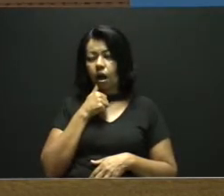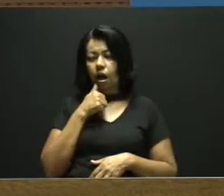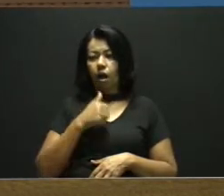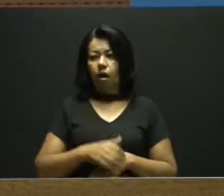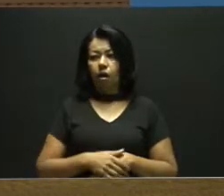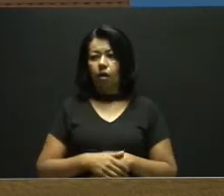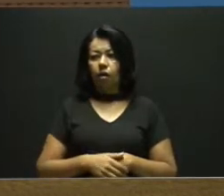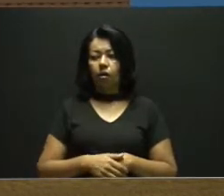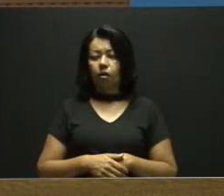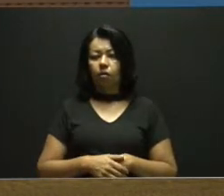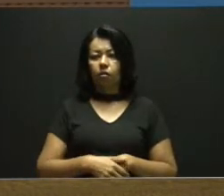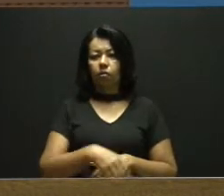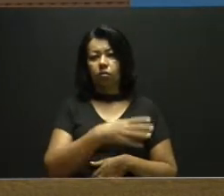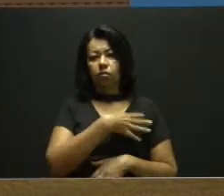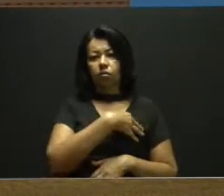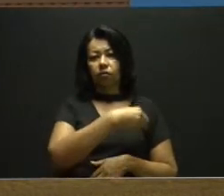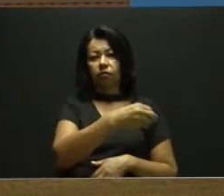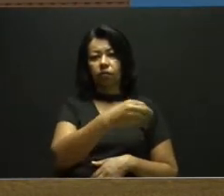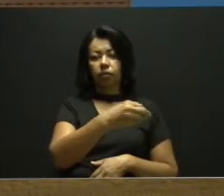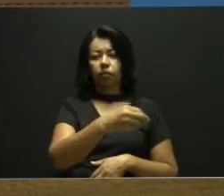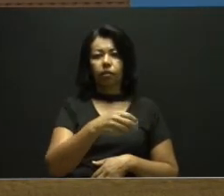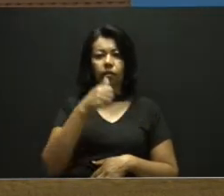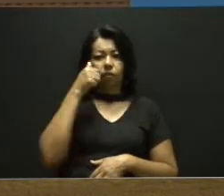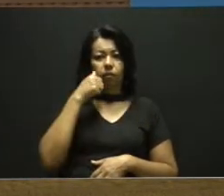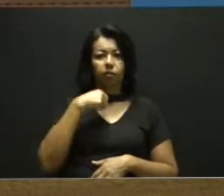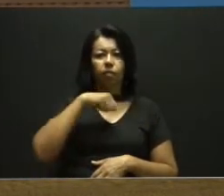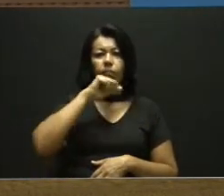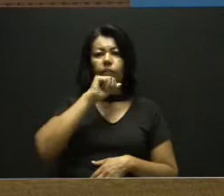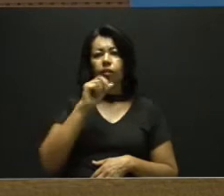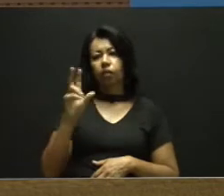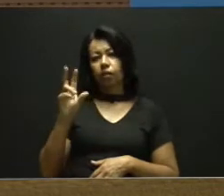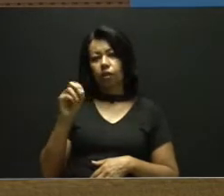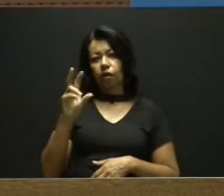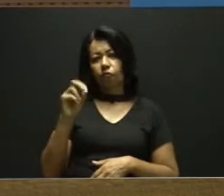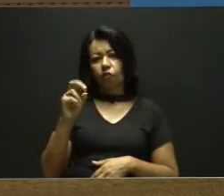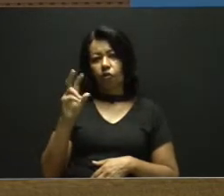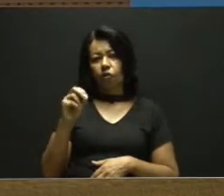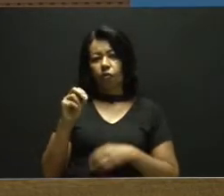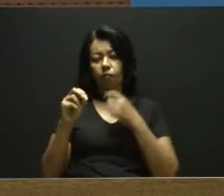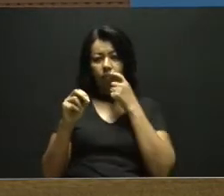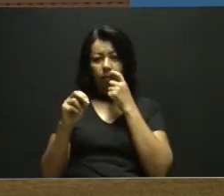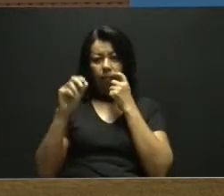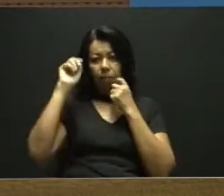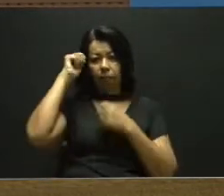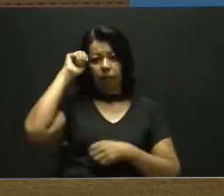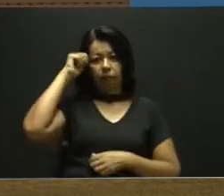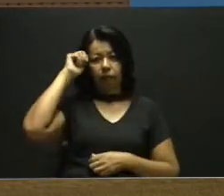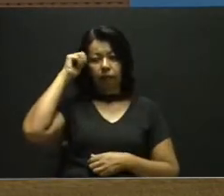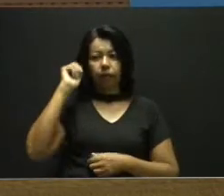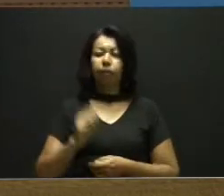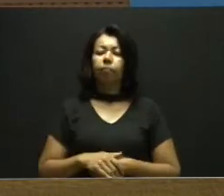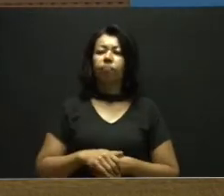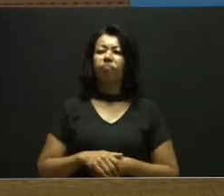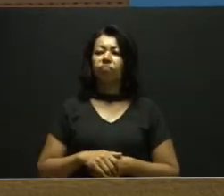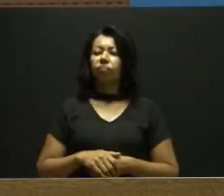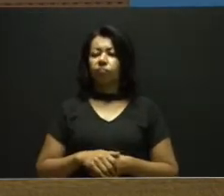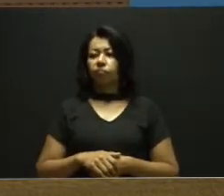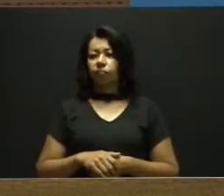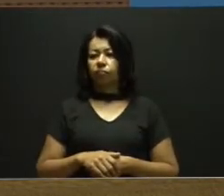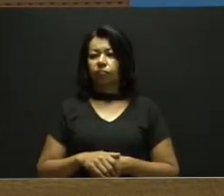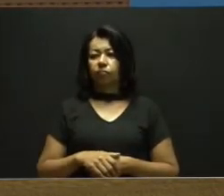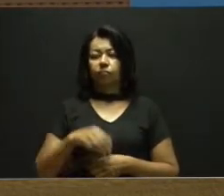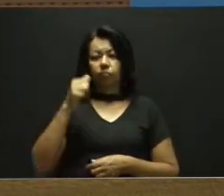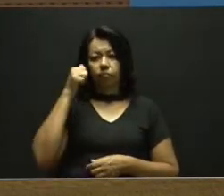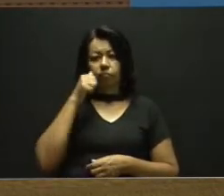filha mãe avó negra de uma